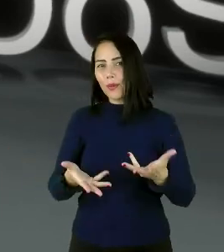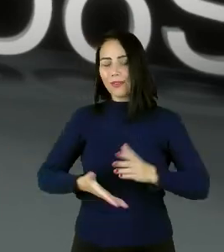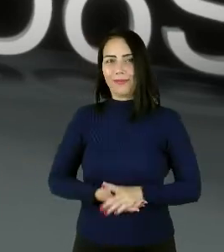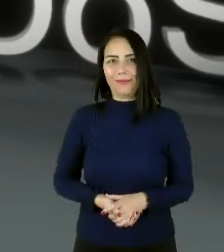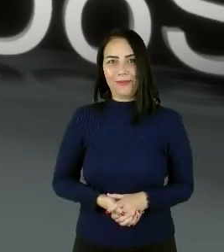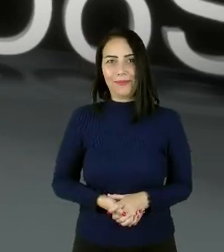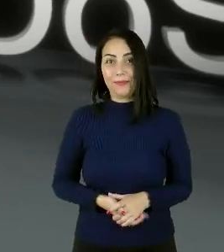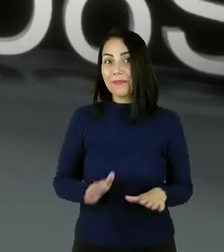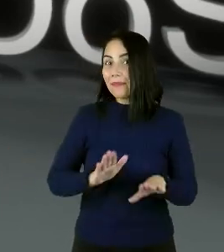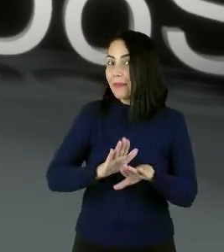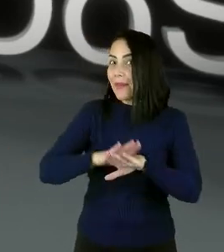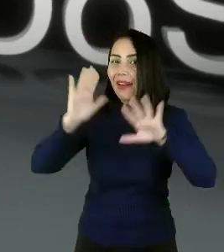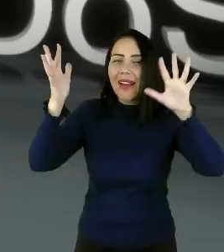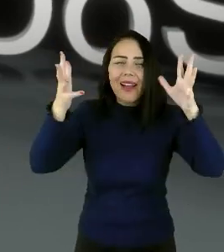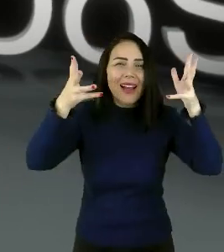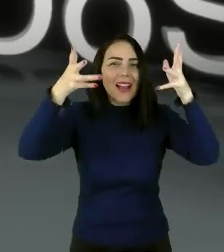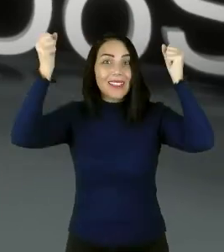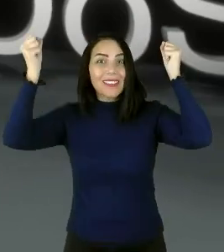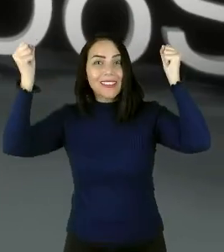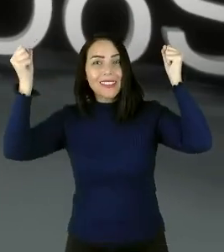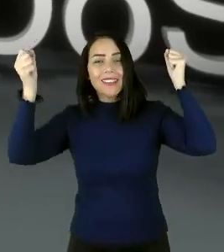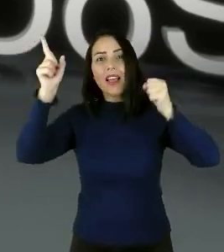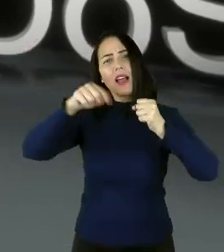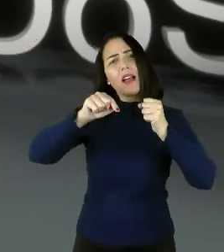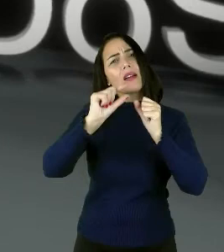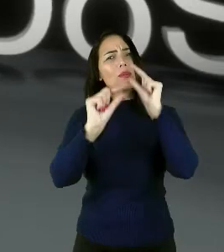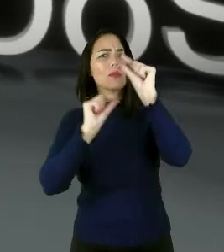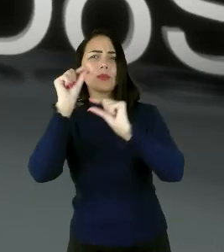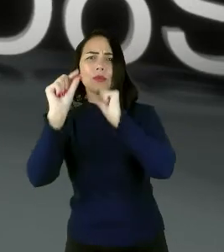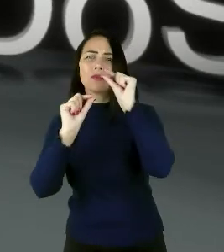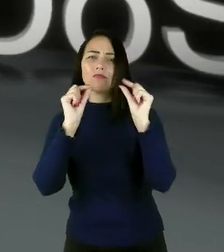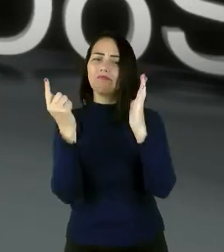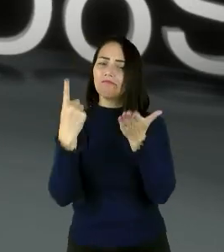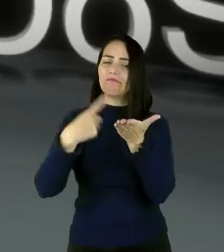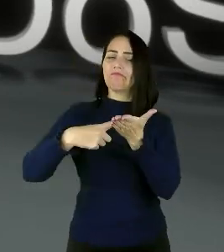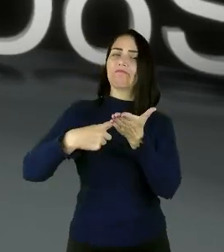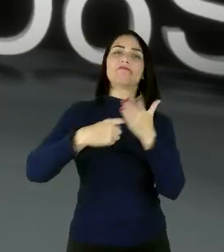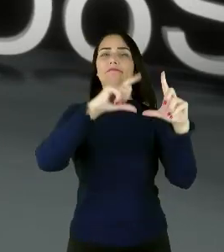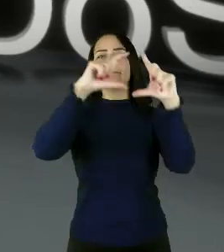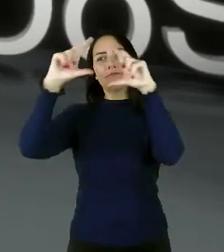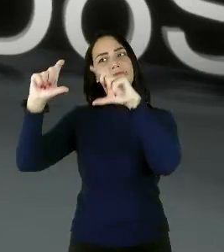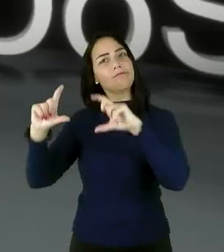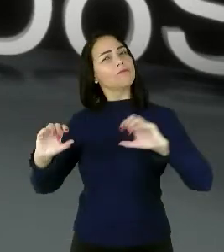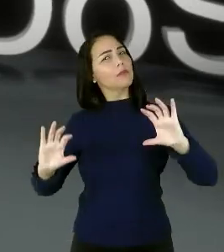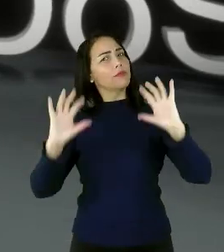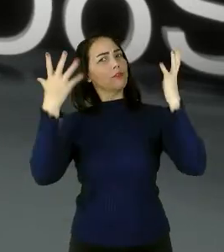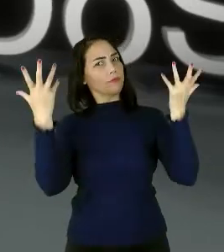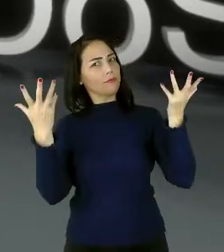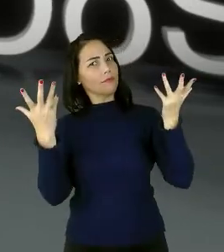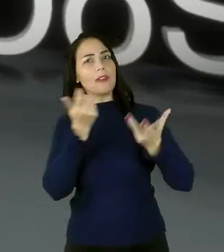e o mais incrível é que há poucos registros fotográficos dessas comemorações